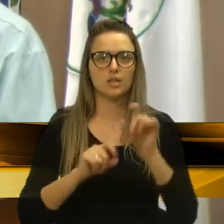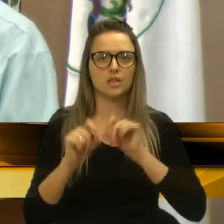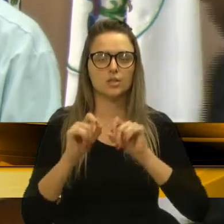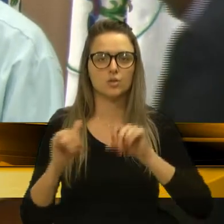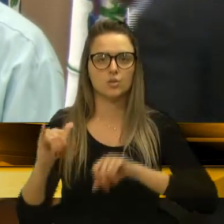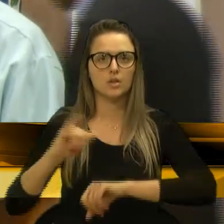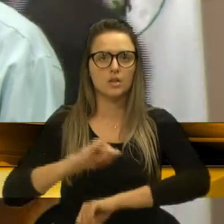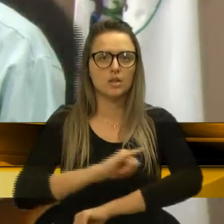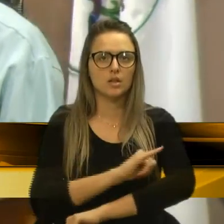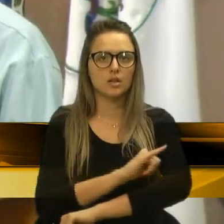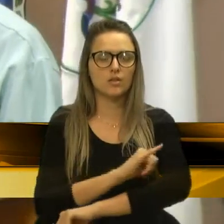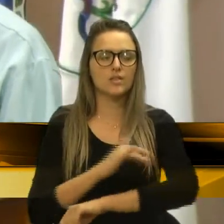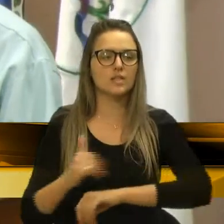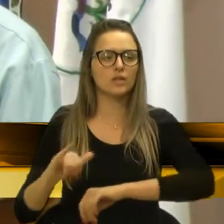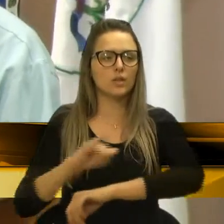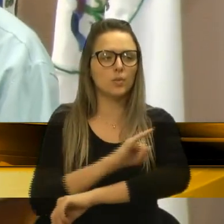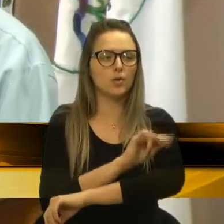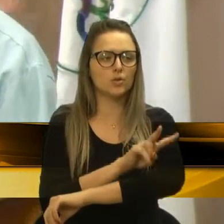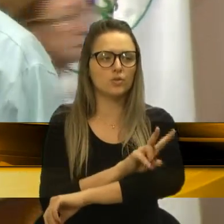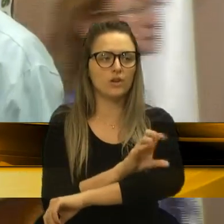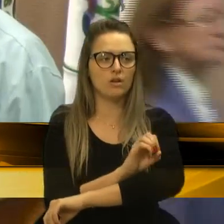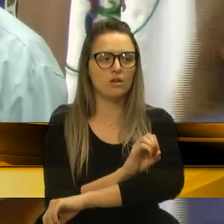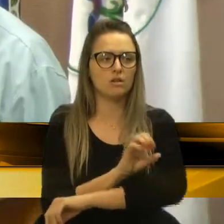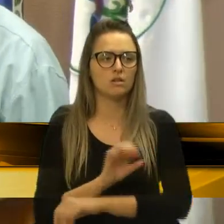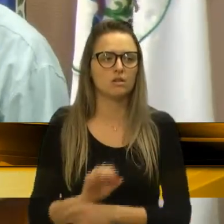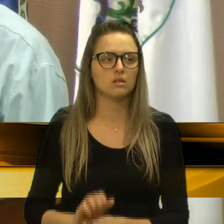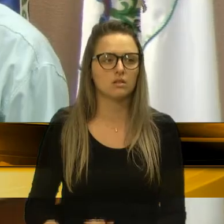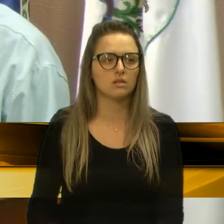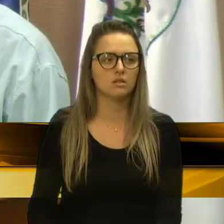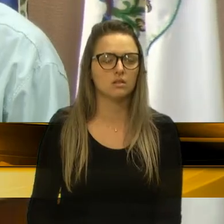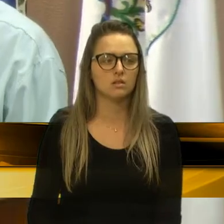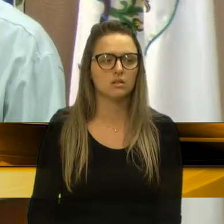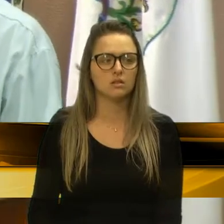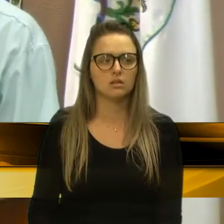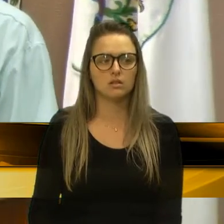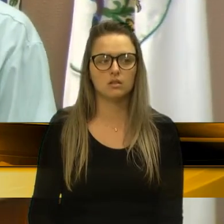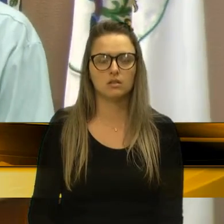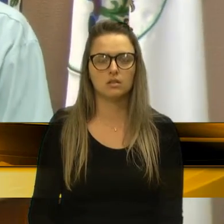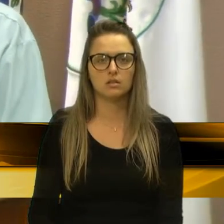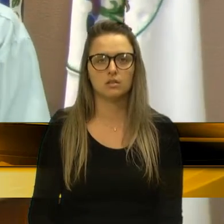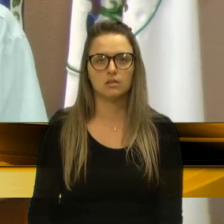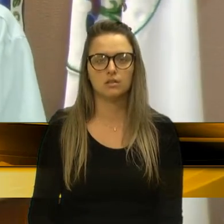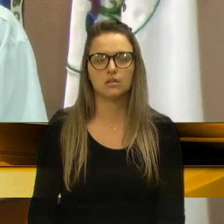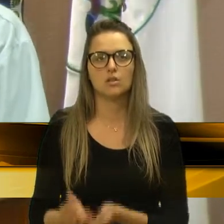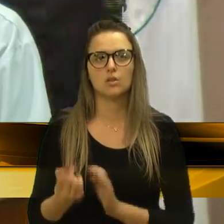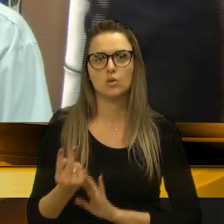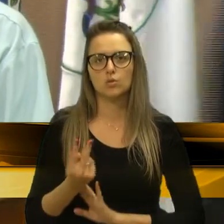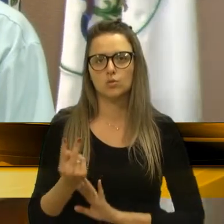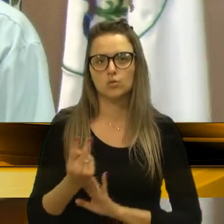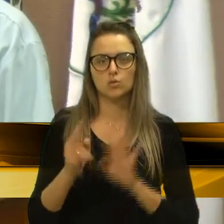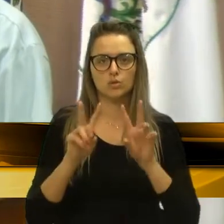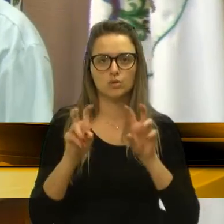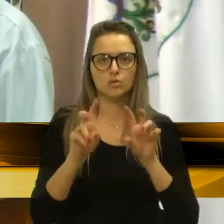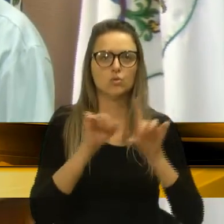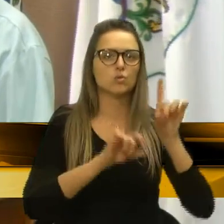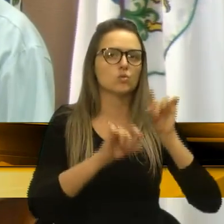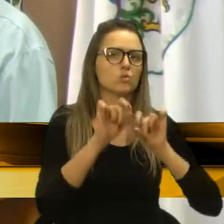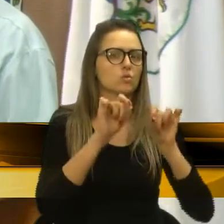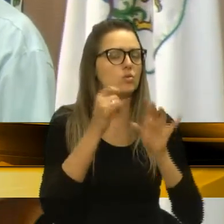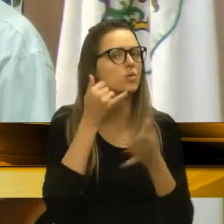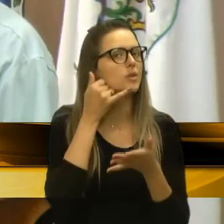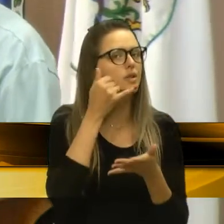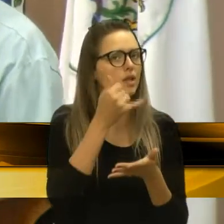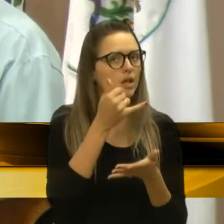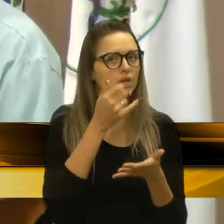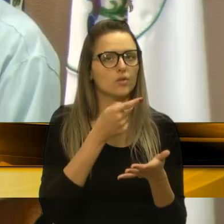claro se deus quiser estarei presente então esses dois assuntos o primeiro então da telefonia para